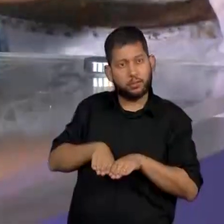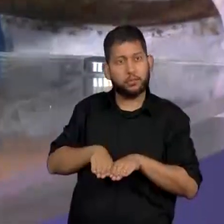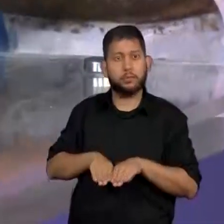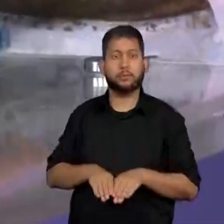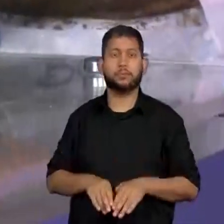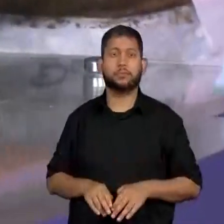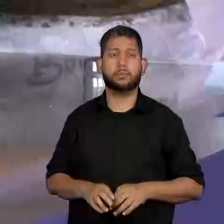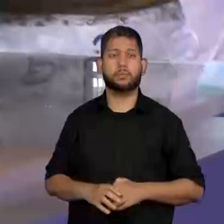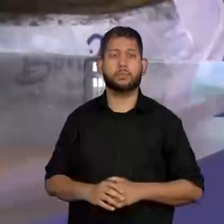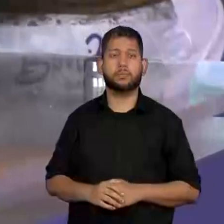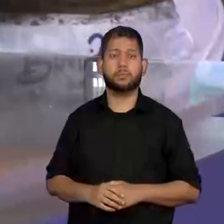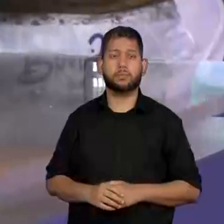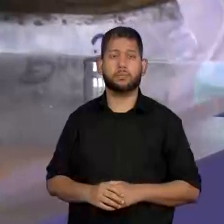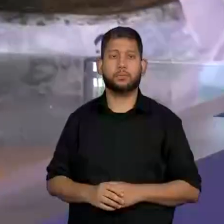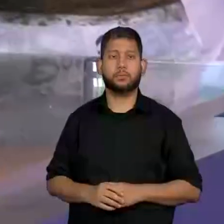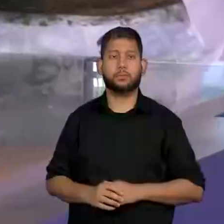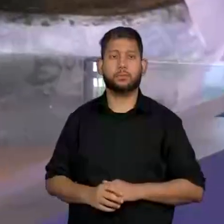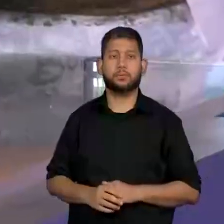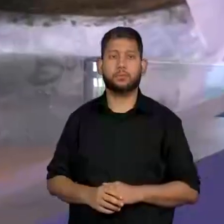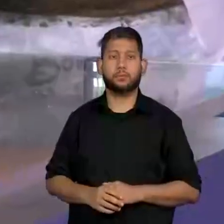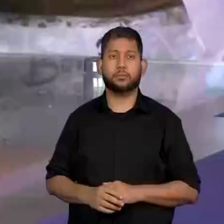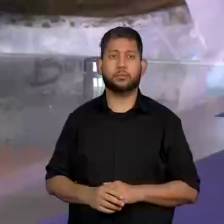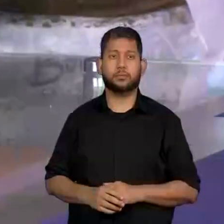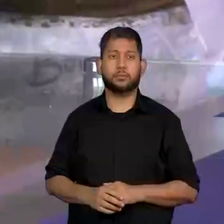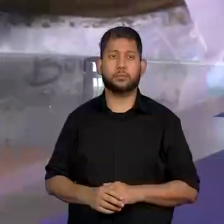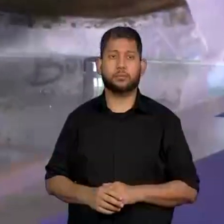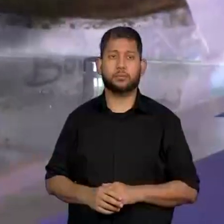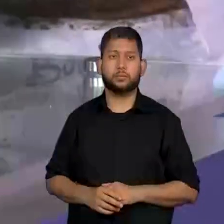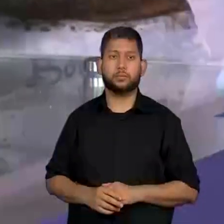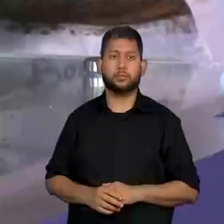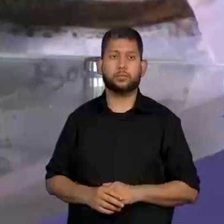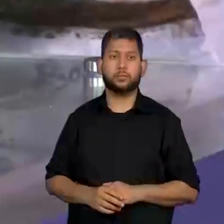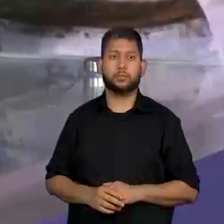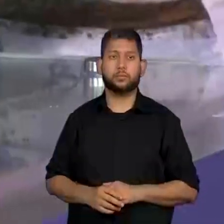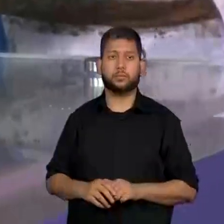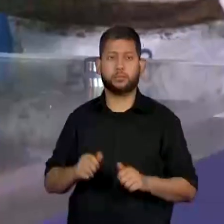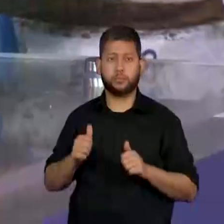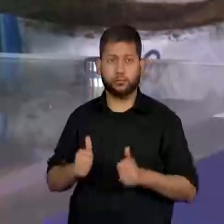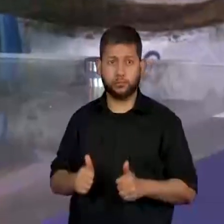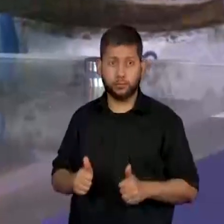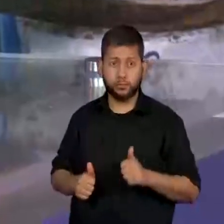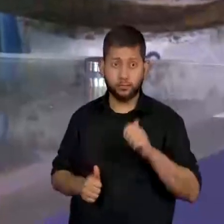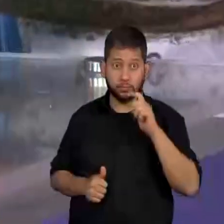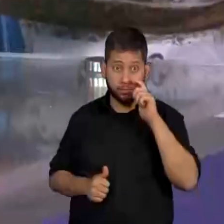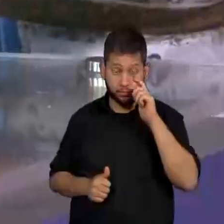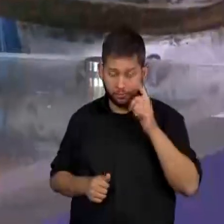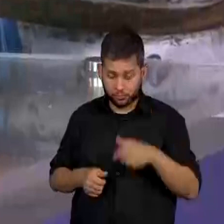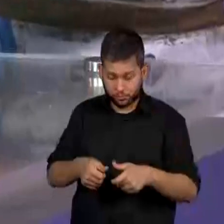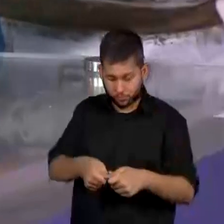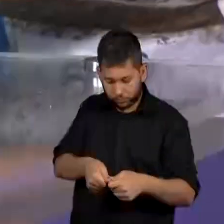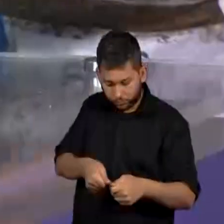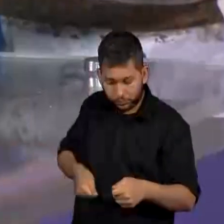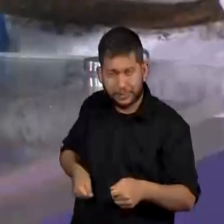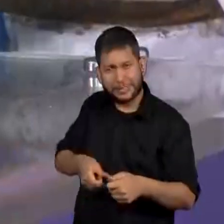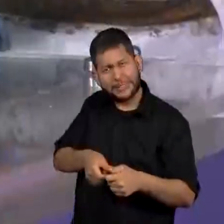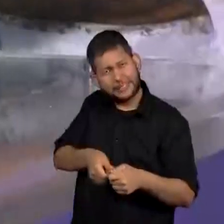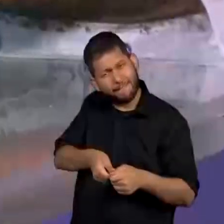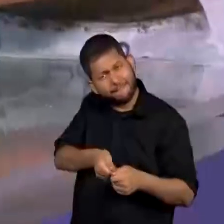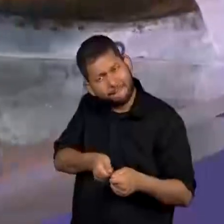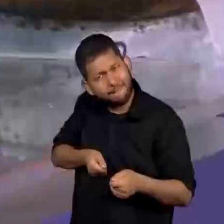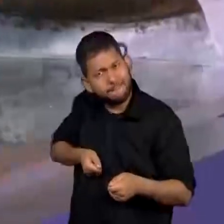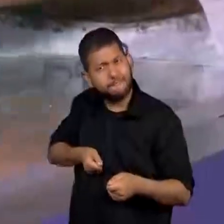aí vai ficar para baixo as Patinhas tá no dedo vem